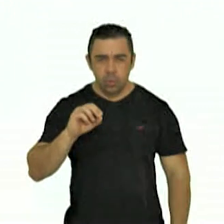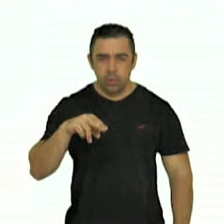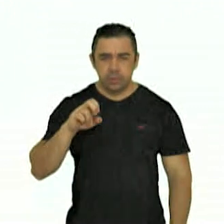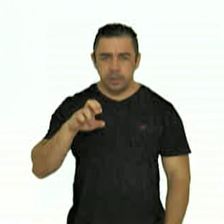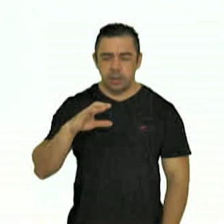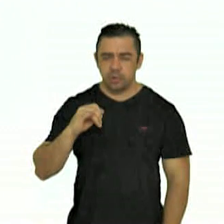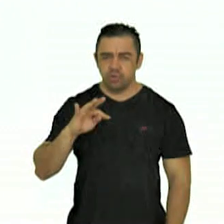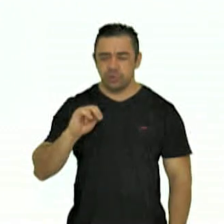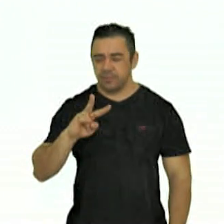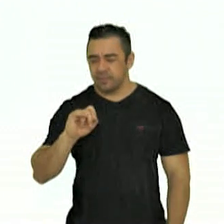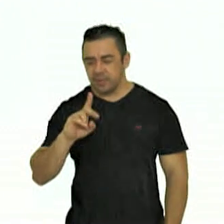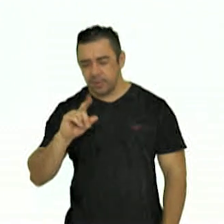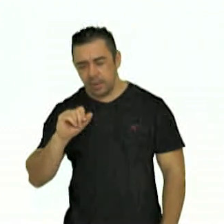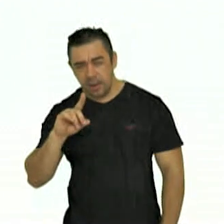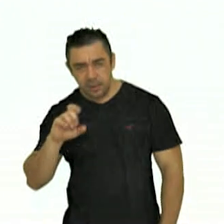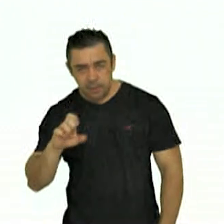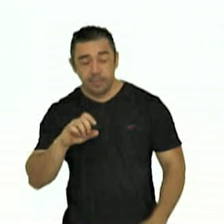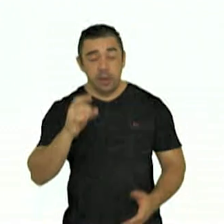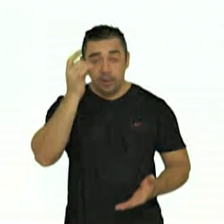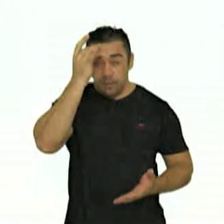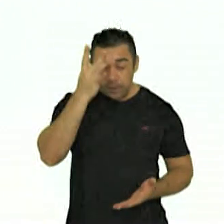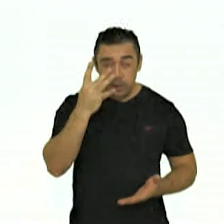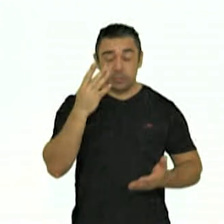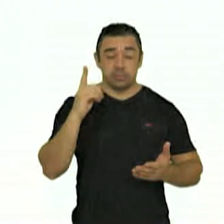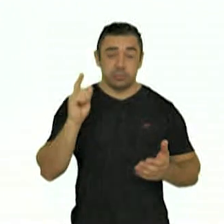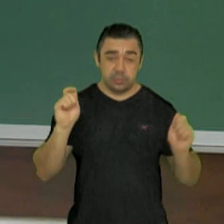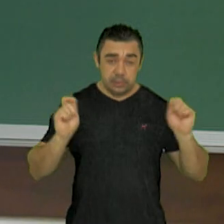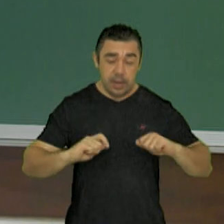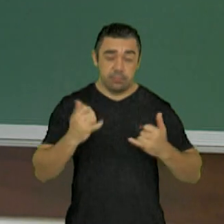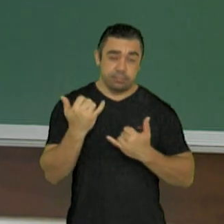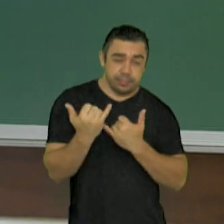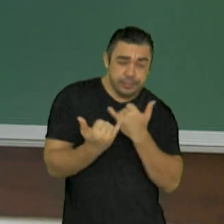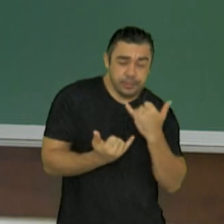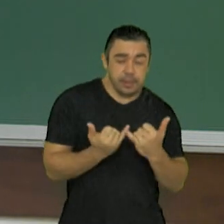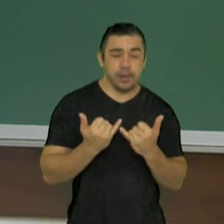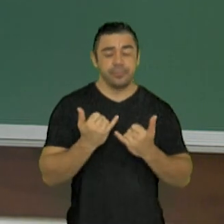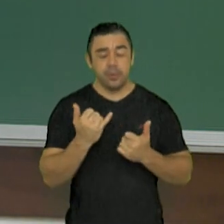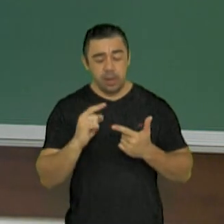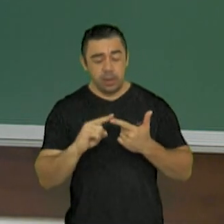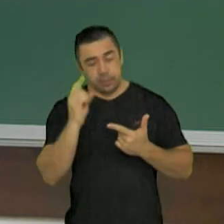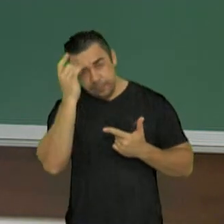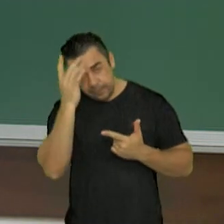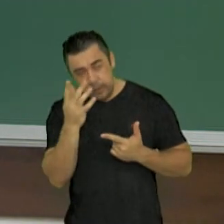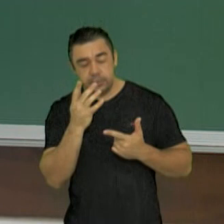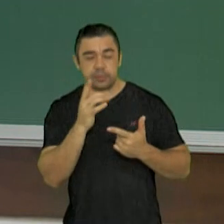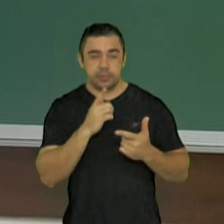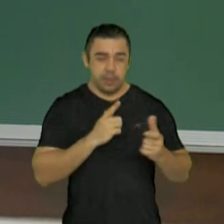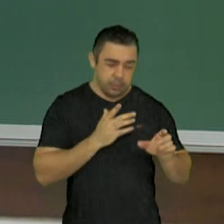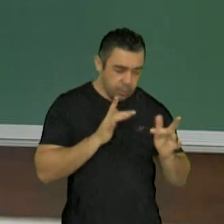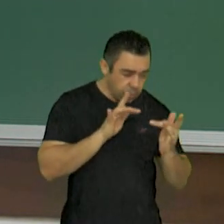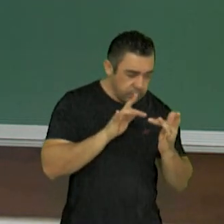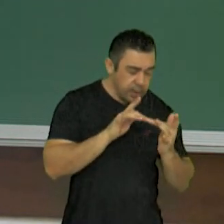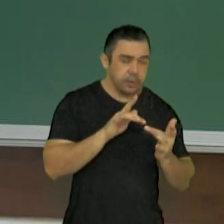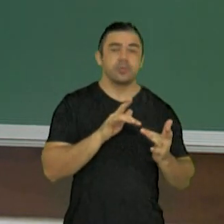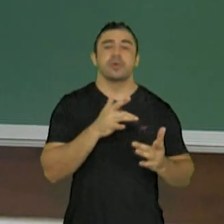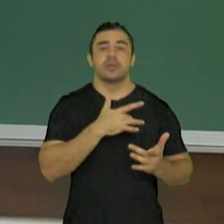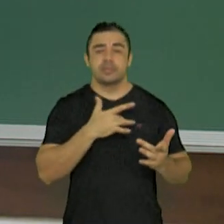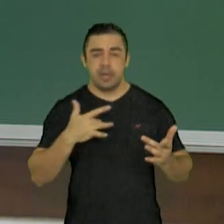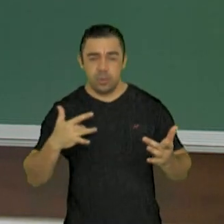atividades de lazer, fácil acesso a serviços de saúde, de educação, segurança.